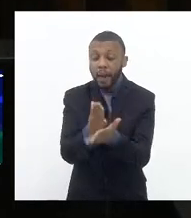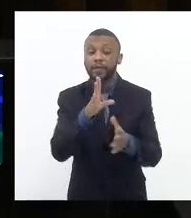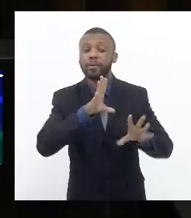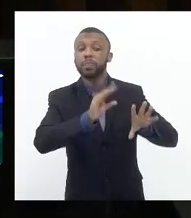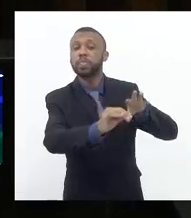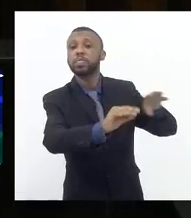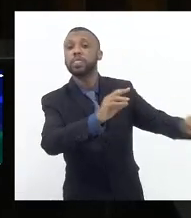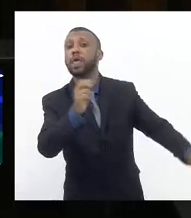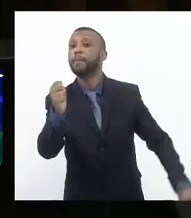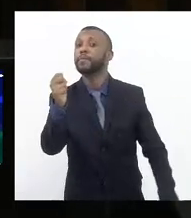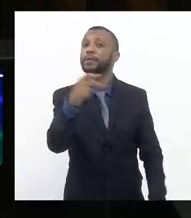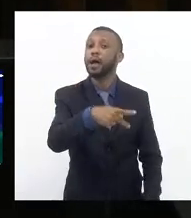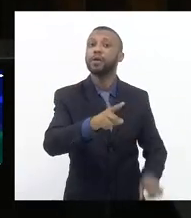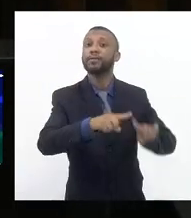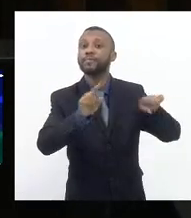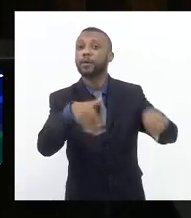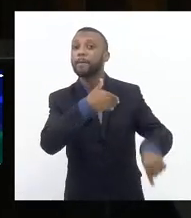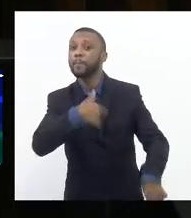Janeiro.